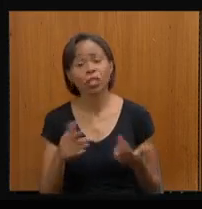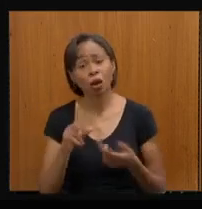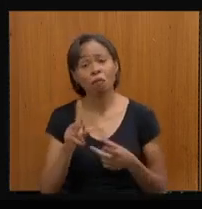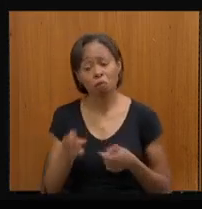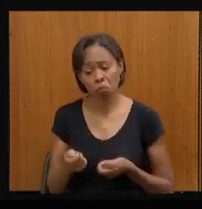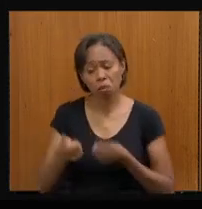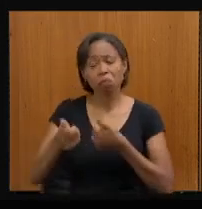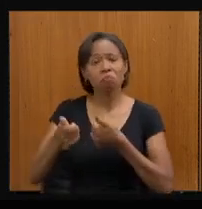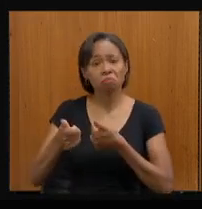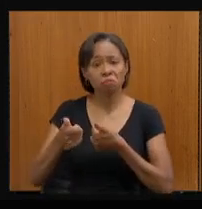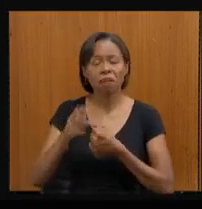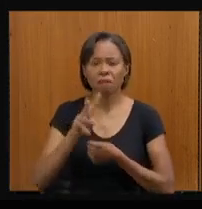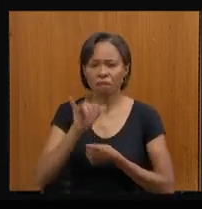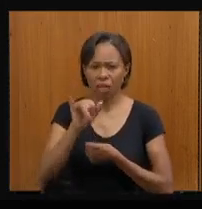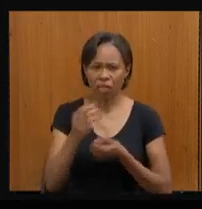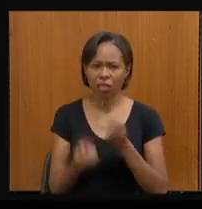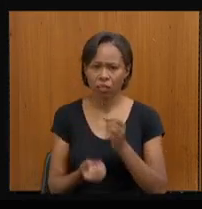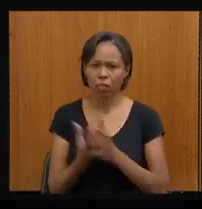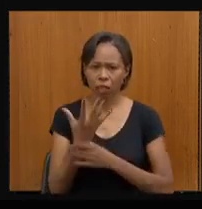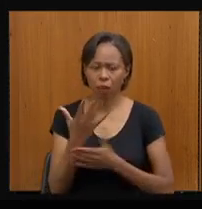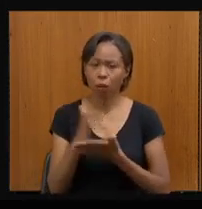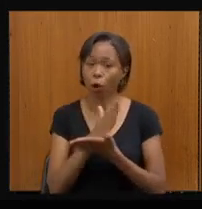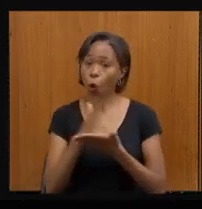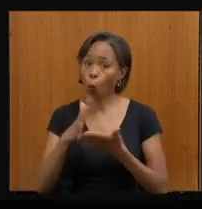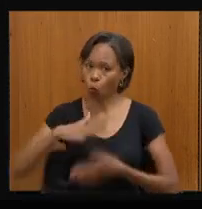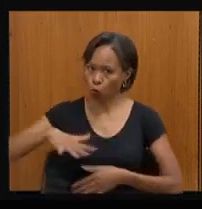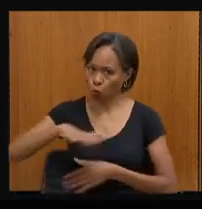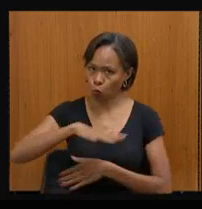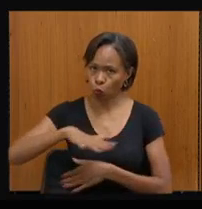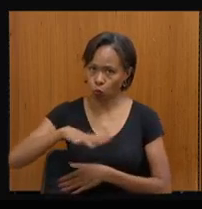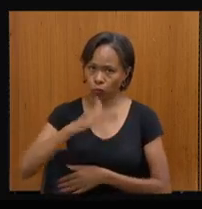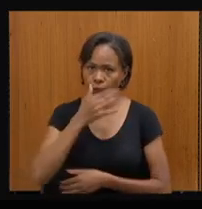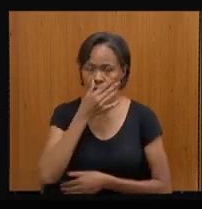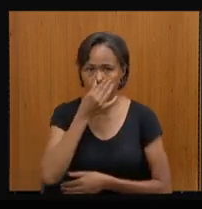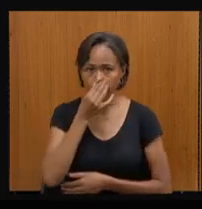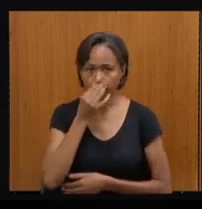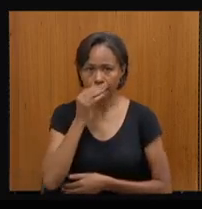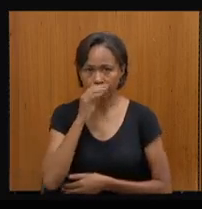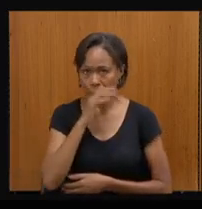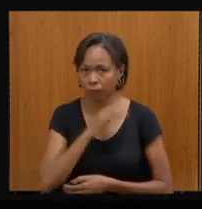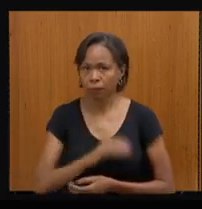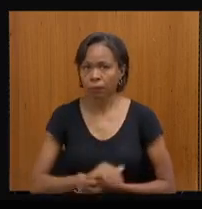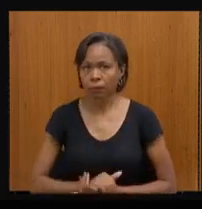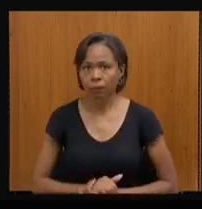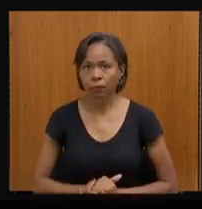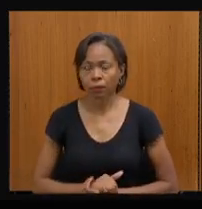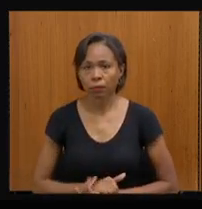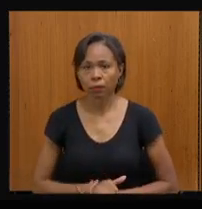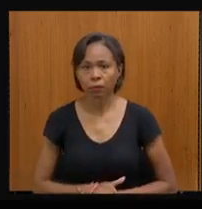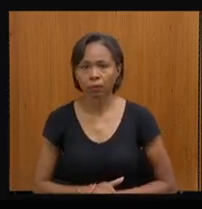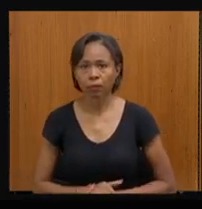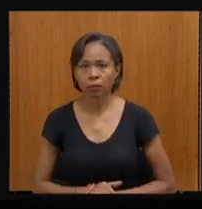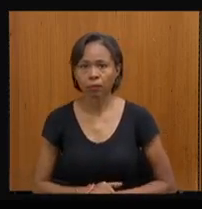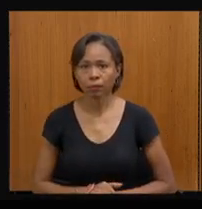vez estamos falando isso aí para alguns mercados próximo Apaga por favor